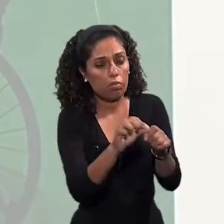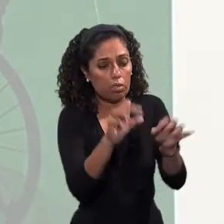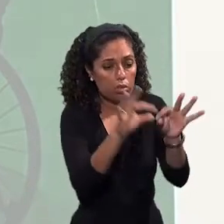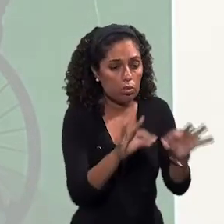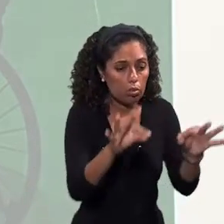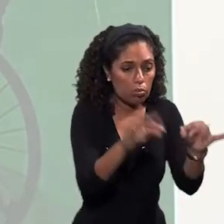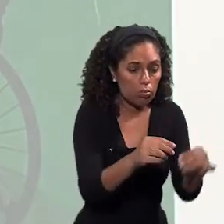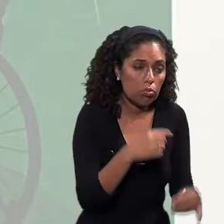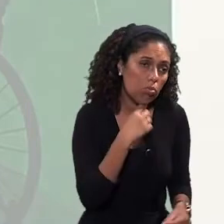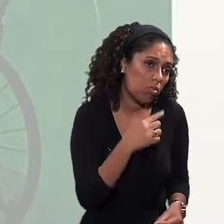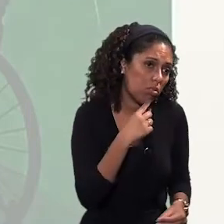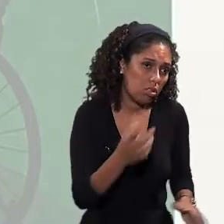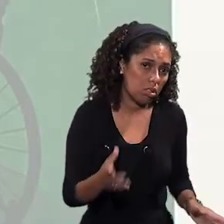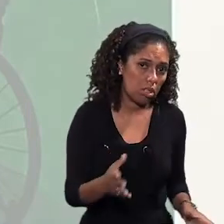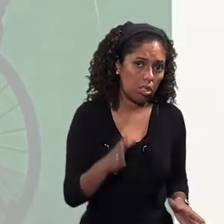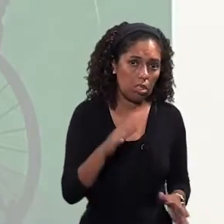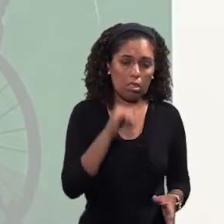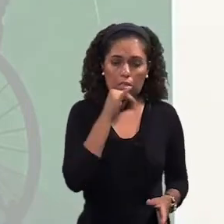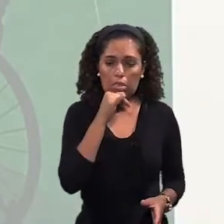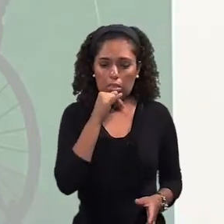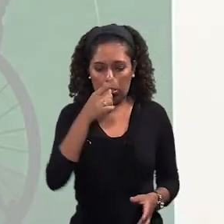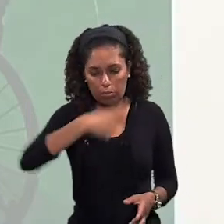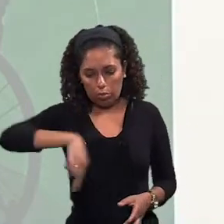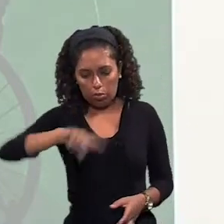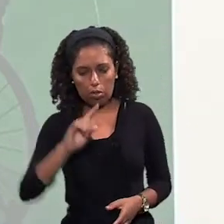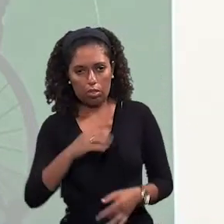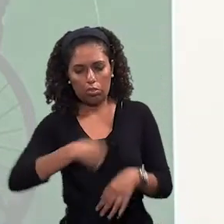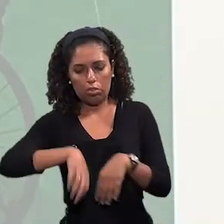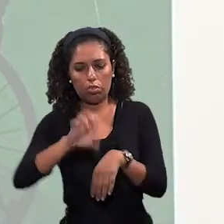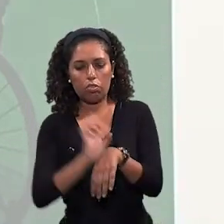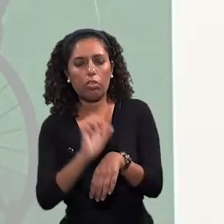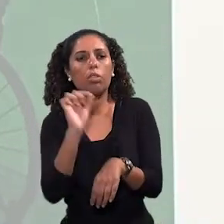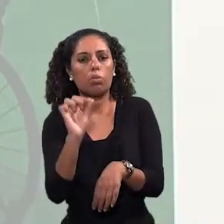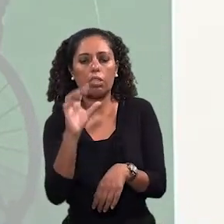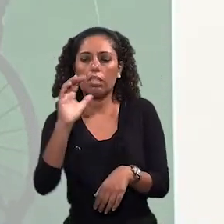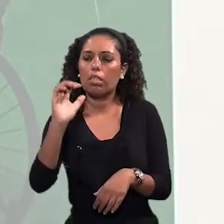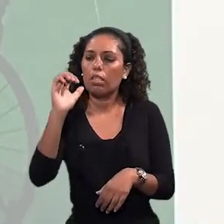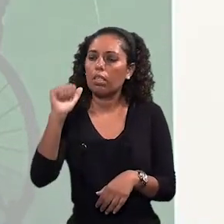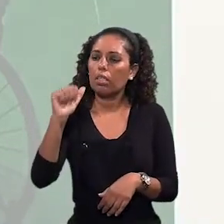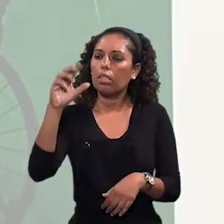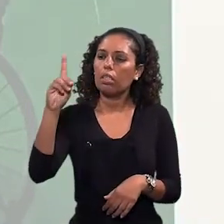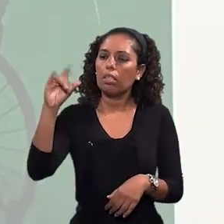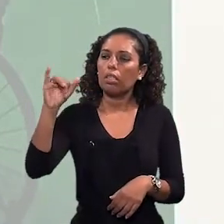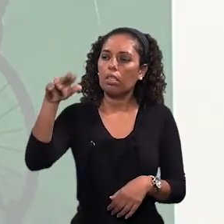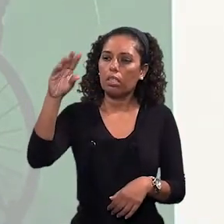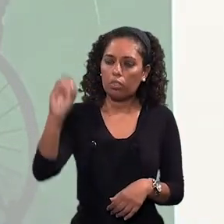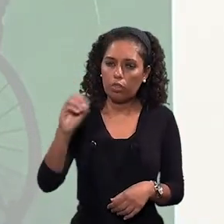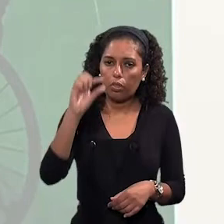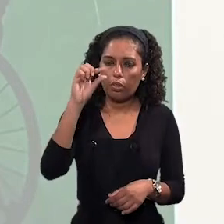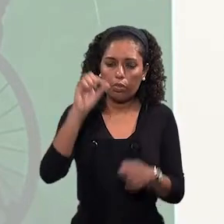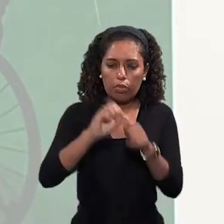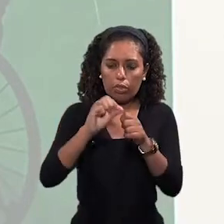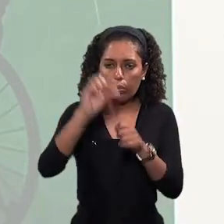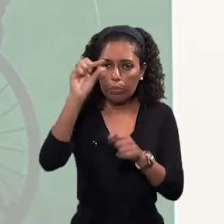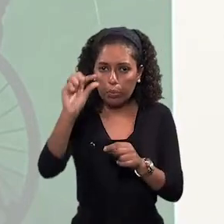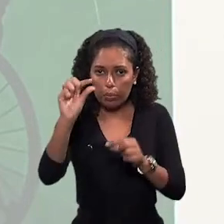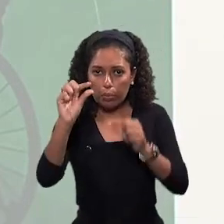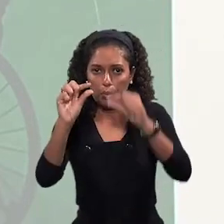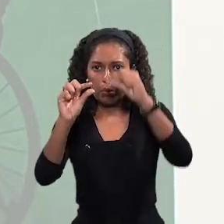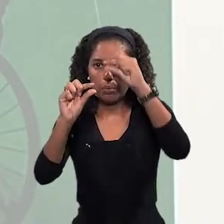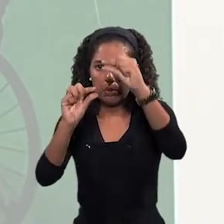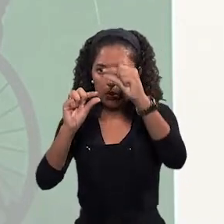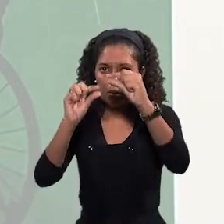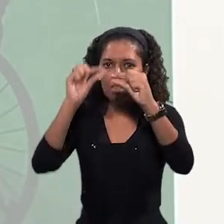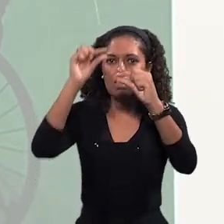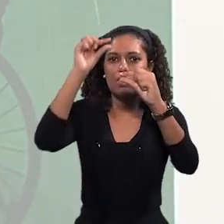tudo, eu brinco desde o mandato passado, que é o seguinte, a gente é o Estado do cadinho, faz um cadinho de cada coisa, não faz nada direito, né? É o Estado pato, não